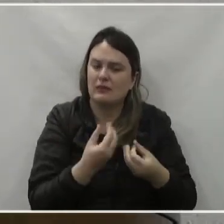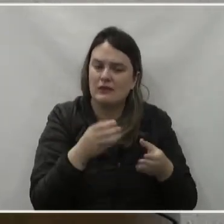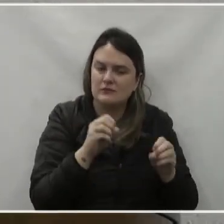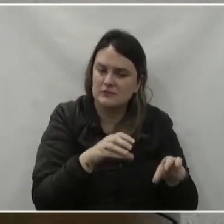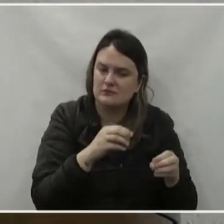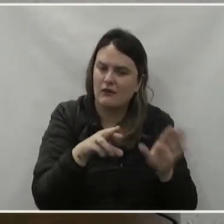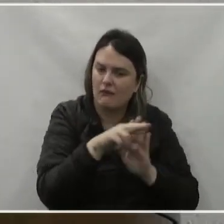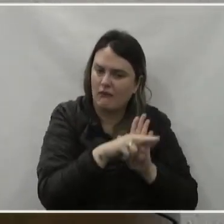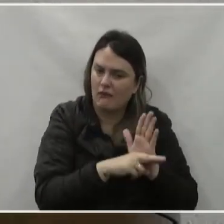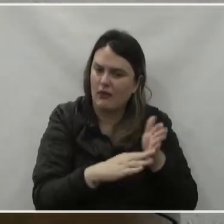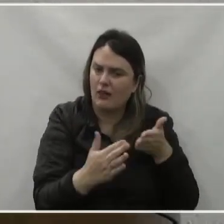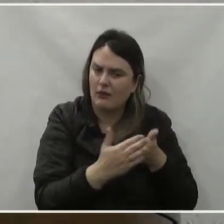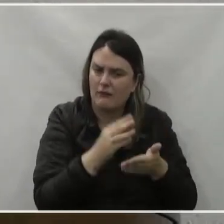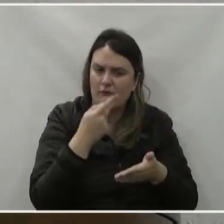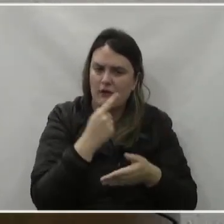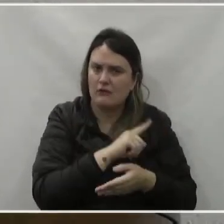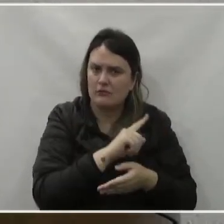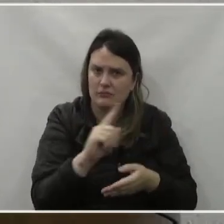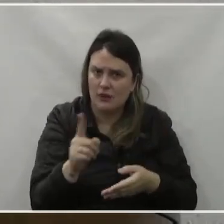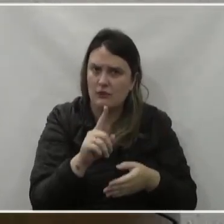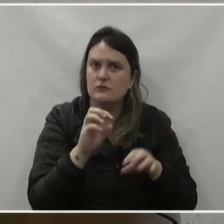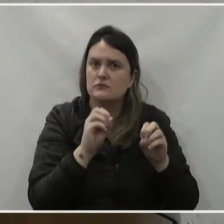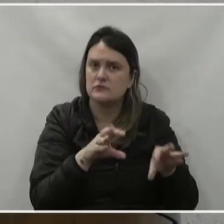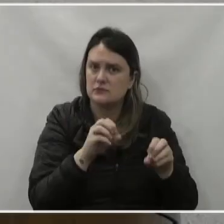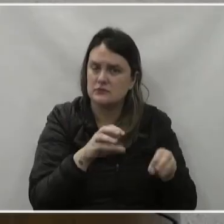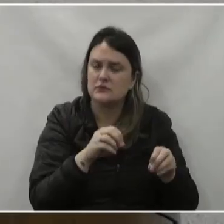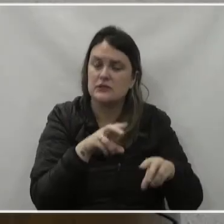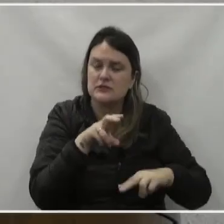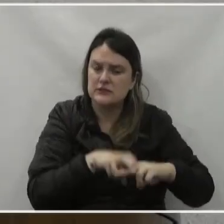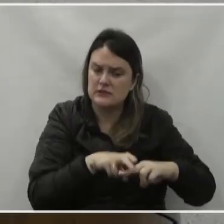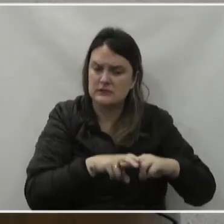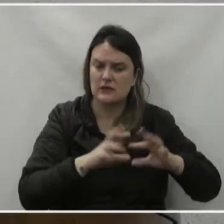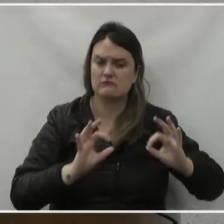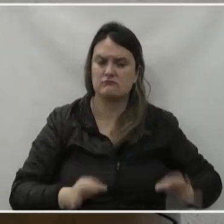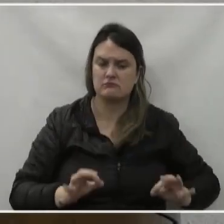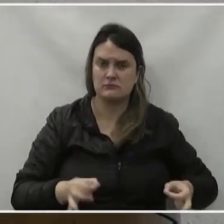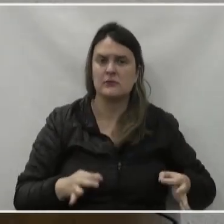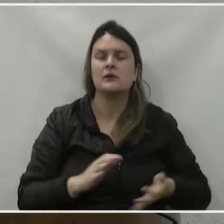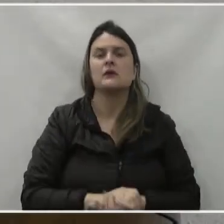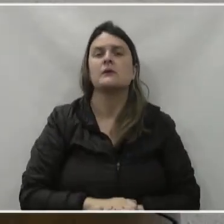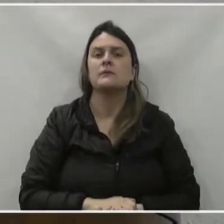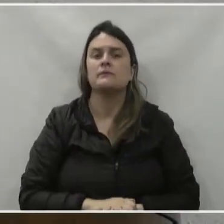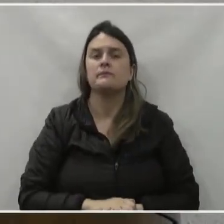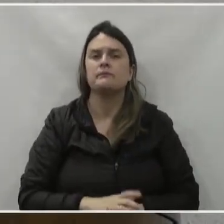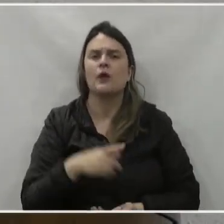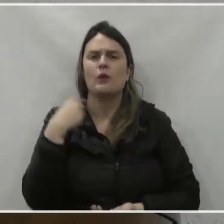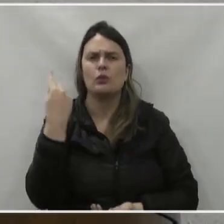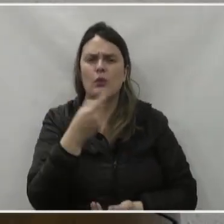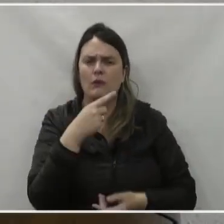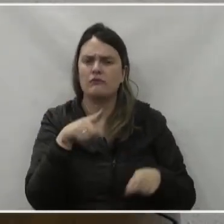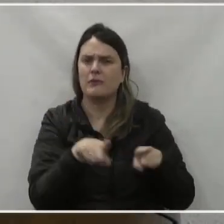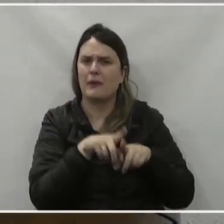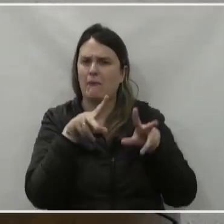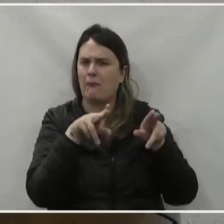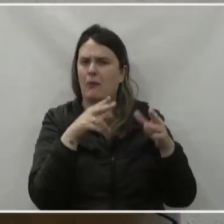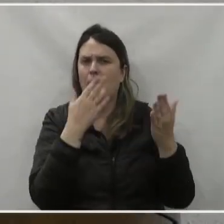limite, dizemos não, ensinamos a sentar-se em uma cadeira. Somos